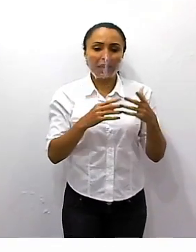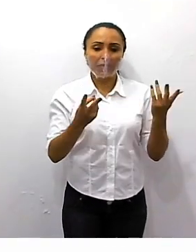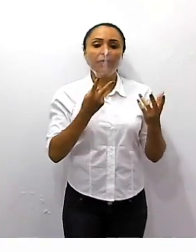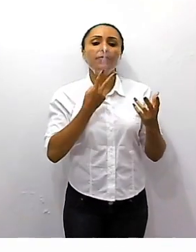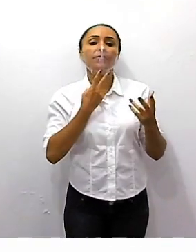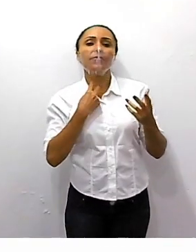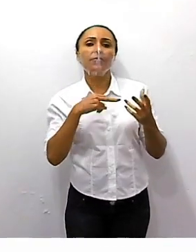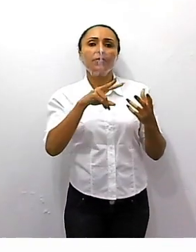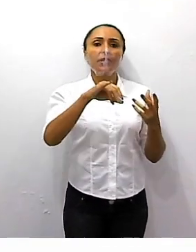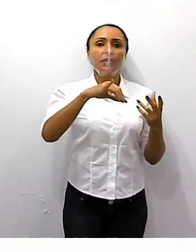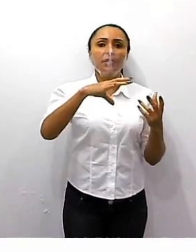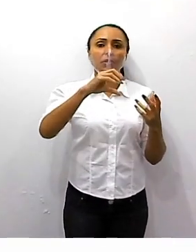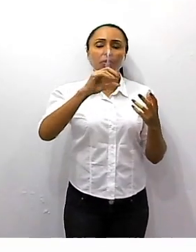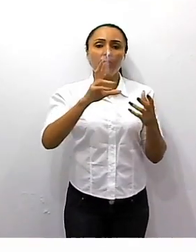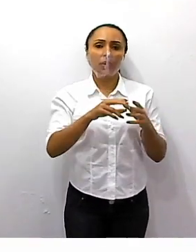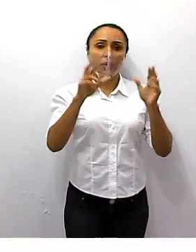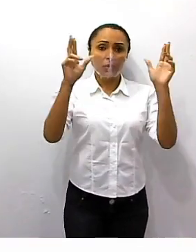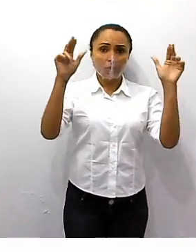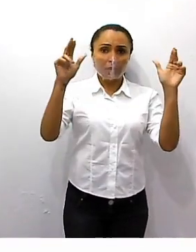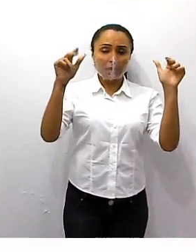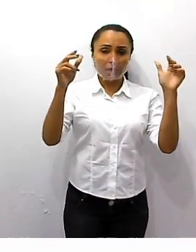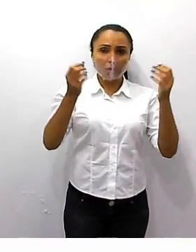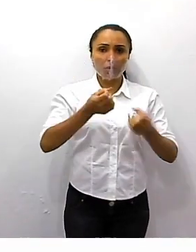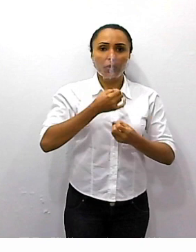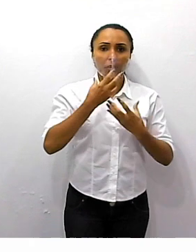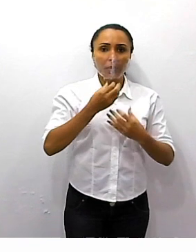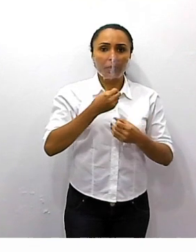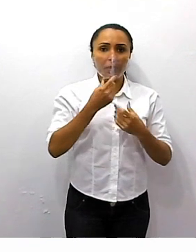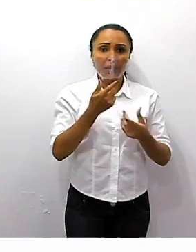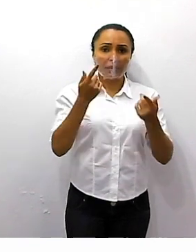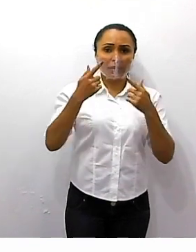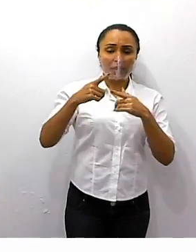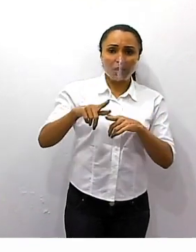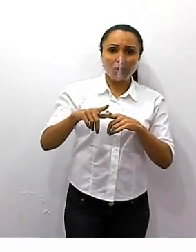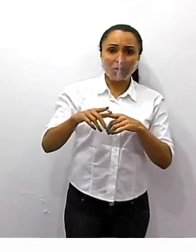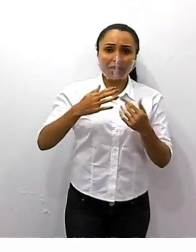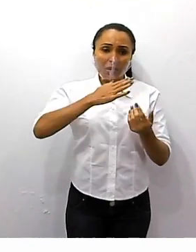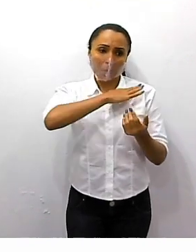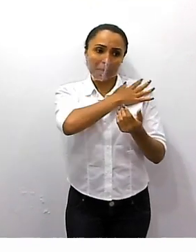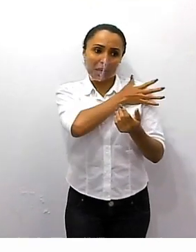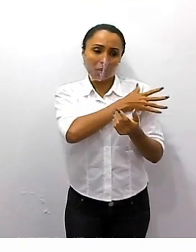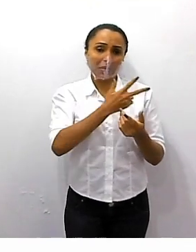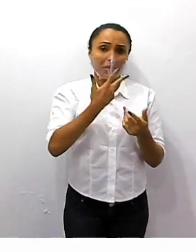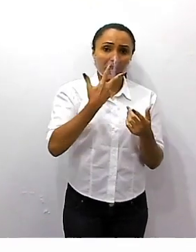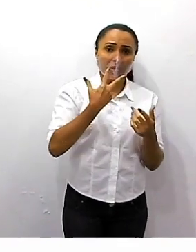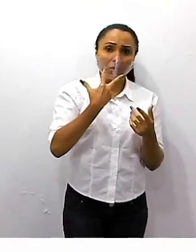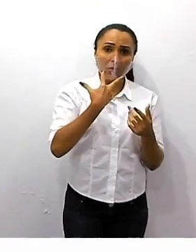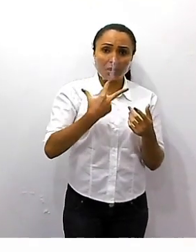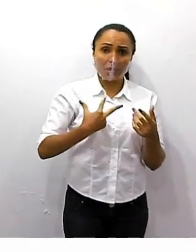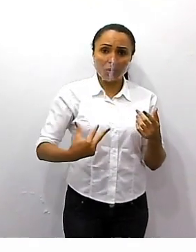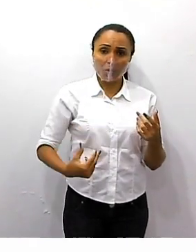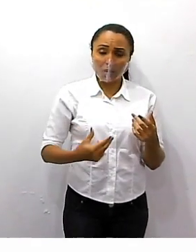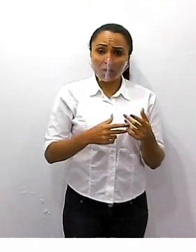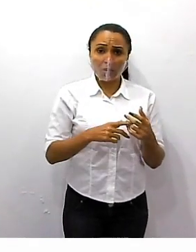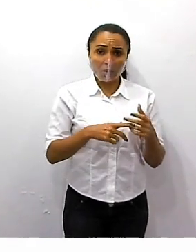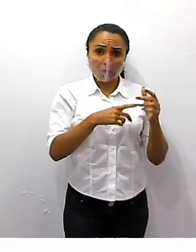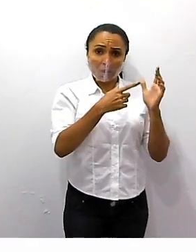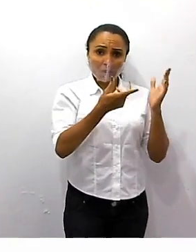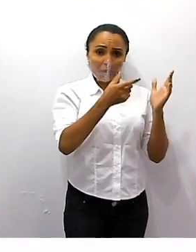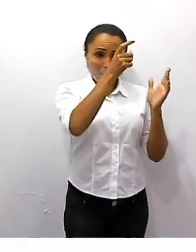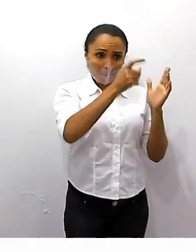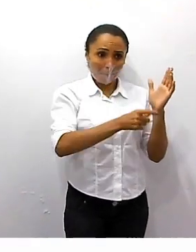encontrada no título do poema, denuncia o preconceito linguístico do autor. Gente, se tem uma coisa que o